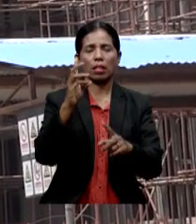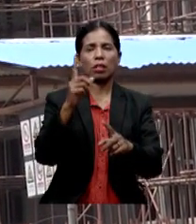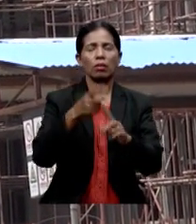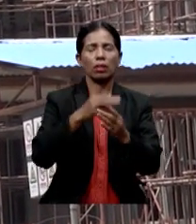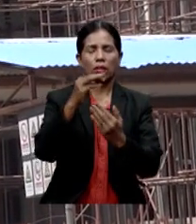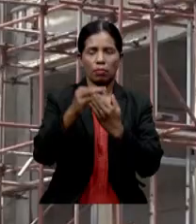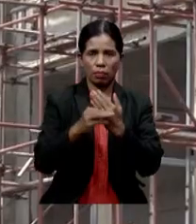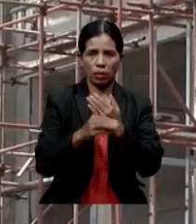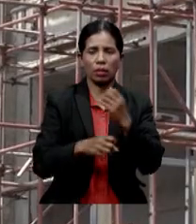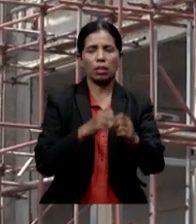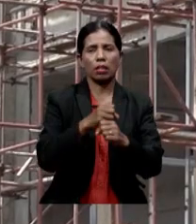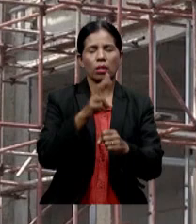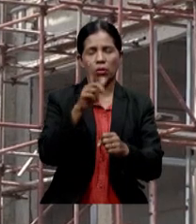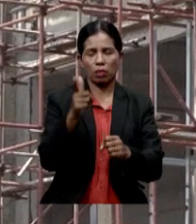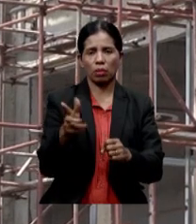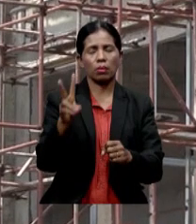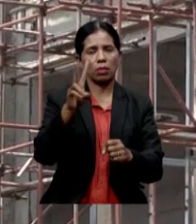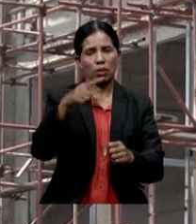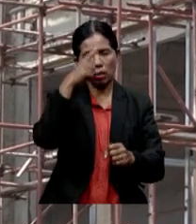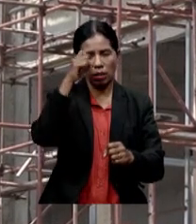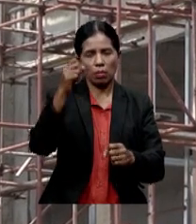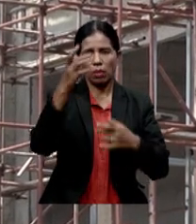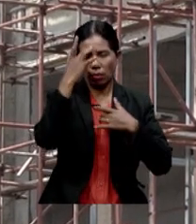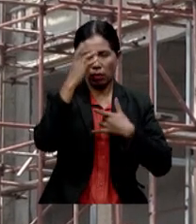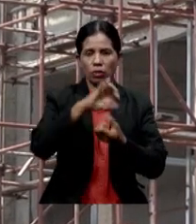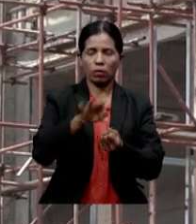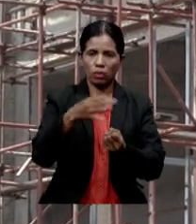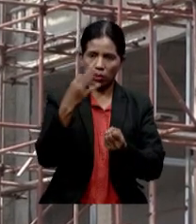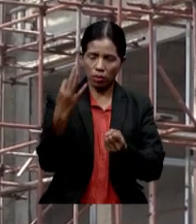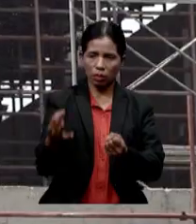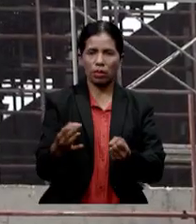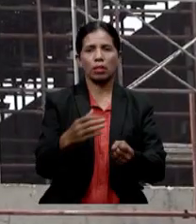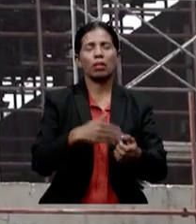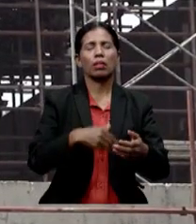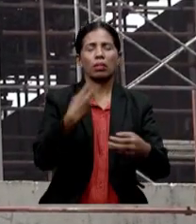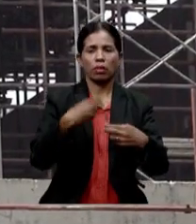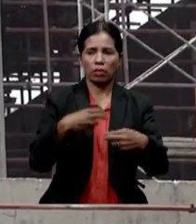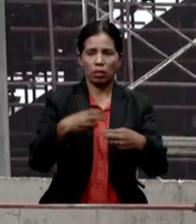Rihurua Ruanulu Reserua, mebetamba pandemia global COVID-19,